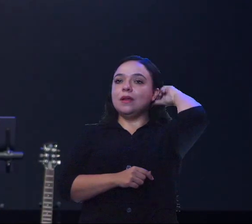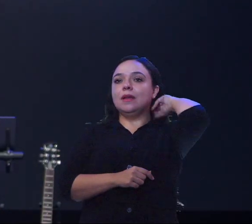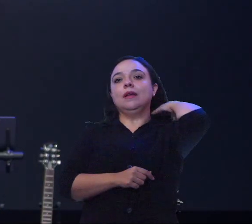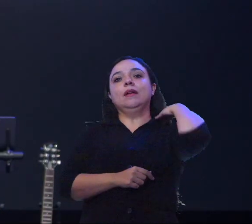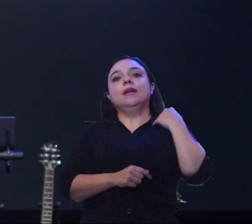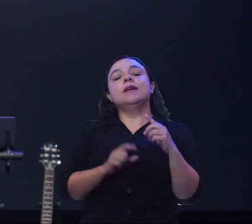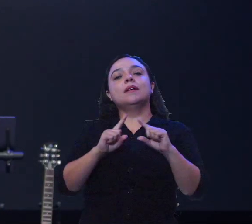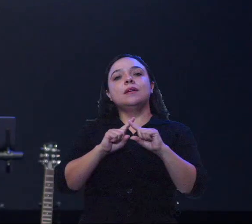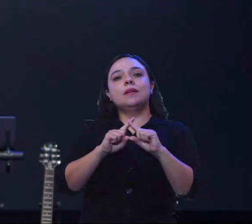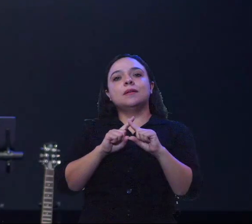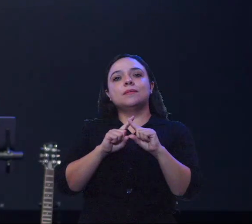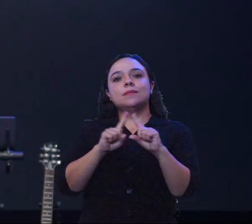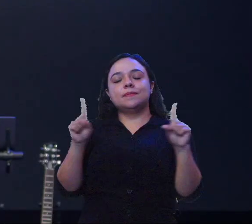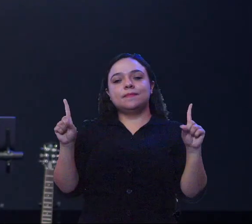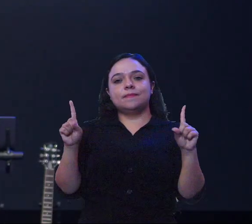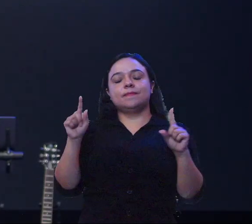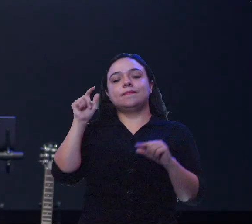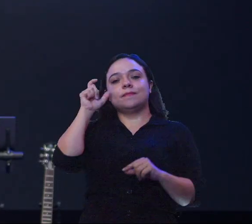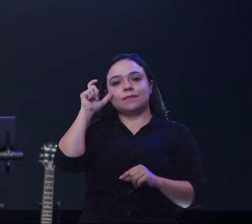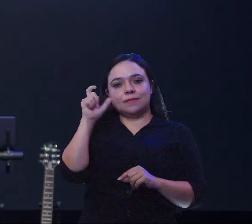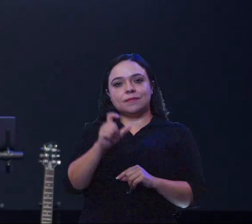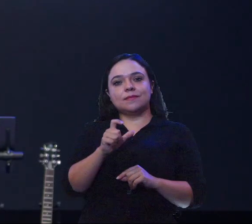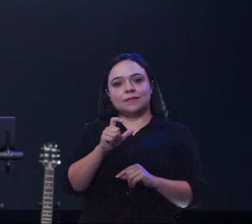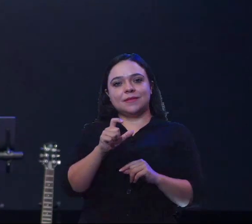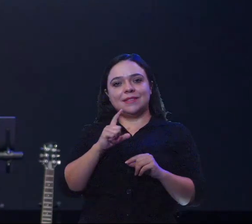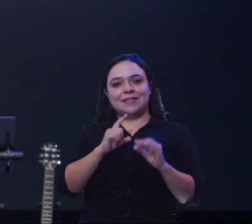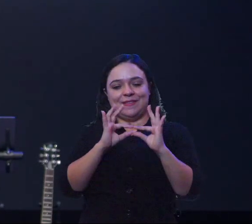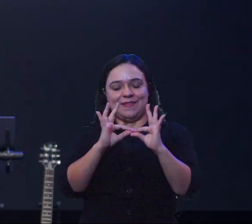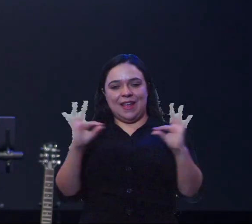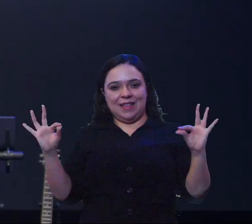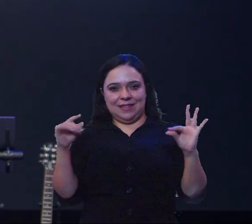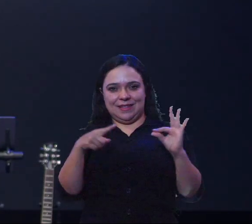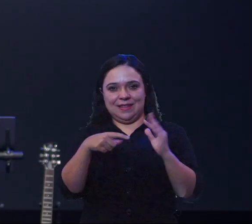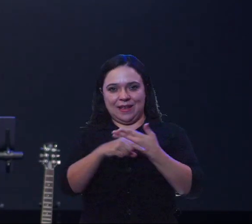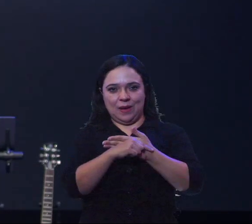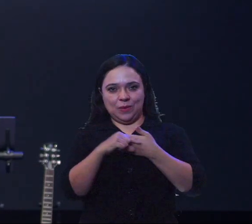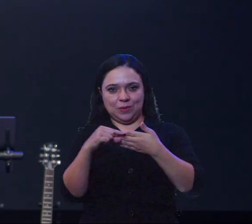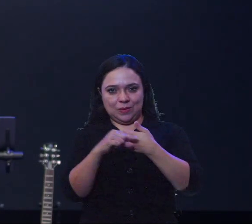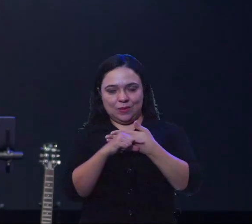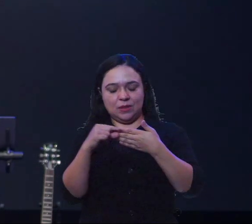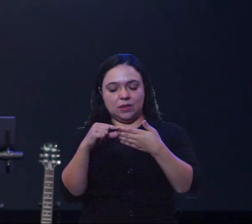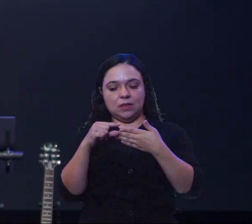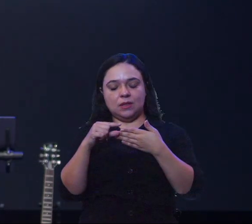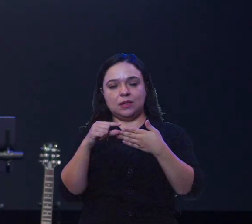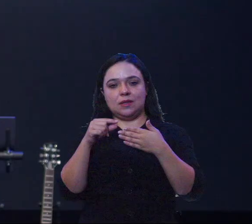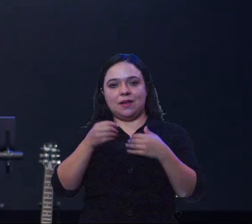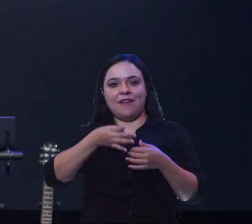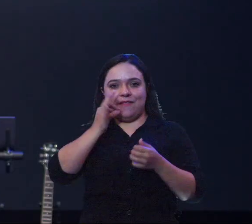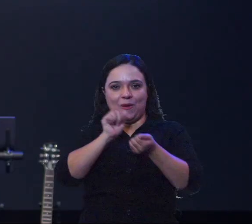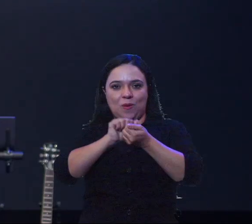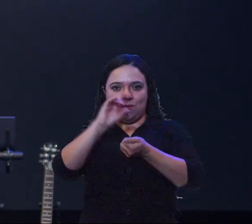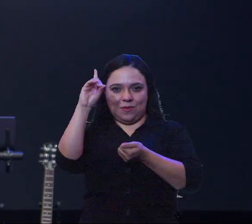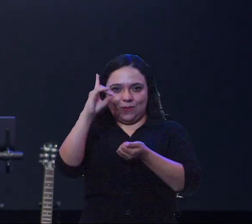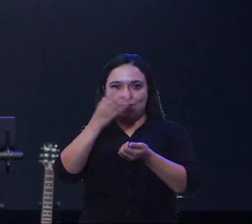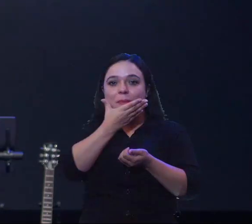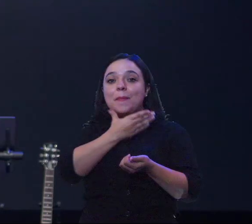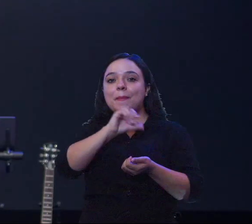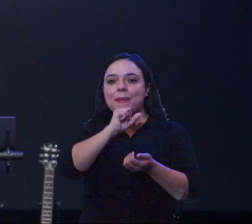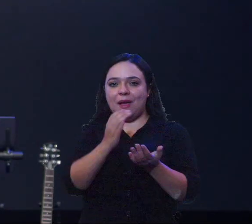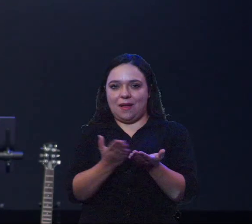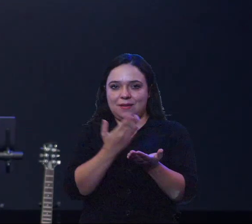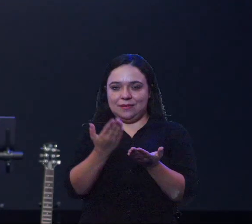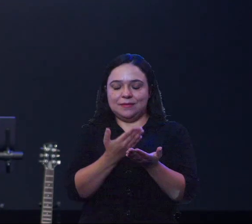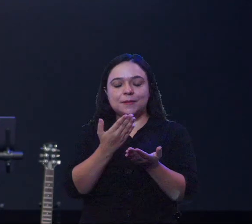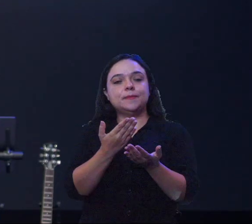porque uma das frases legais do autor, por exemplo, que ele mesmo diz de Café com Deus Pai é: o secreto